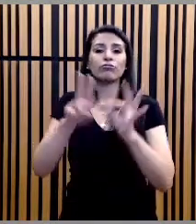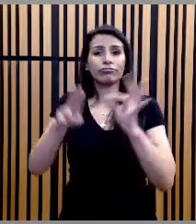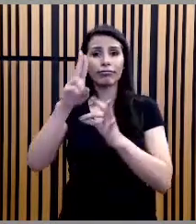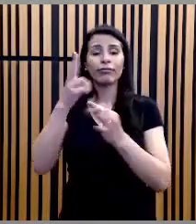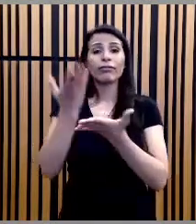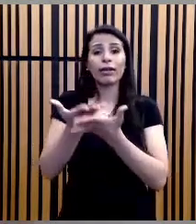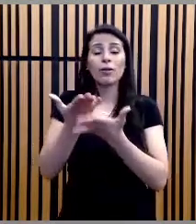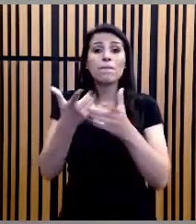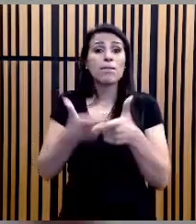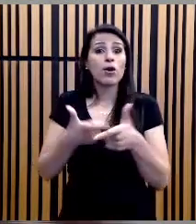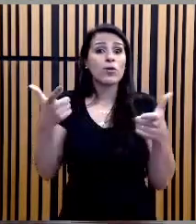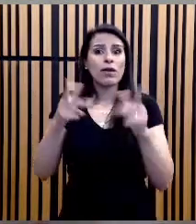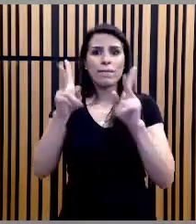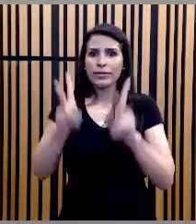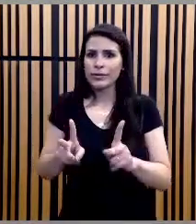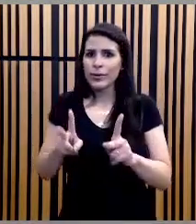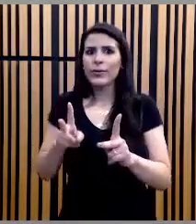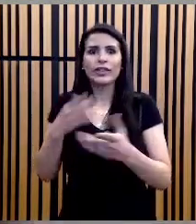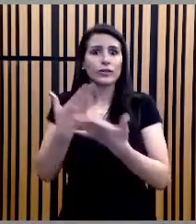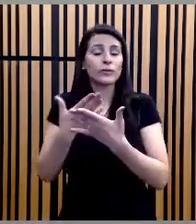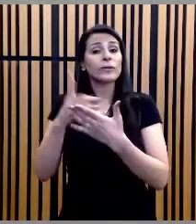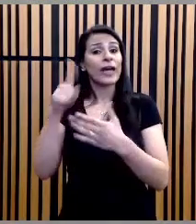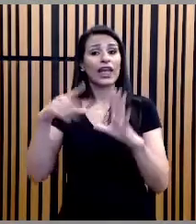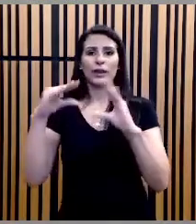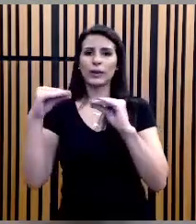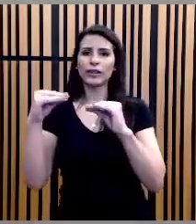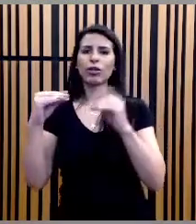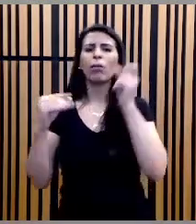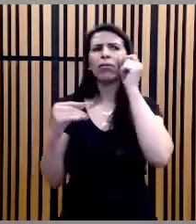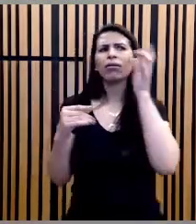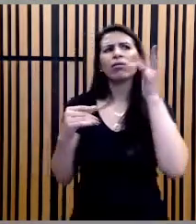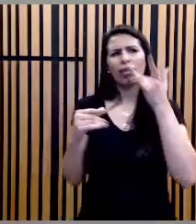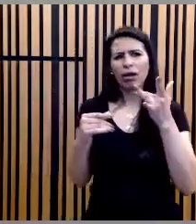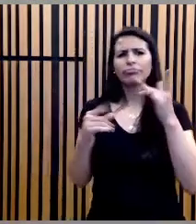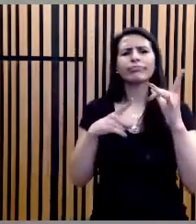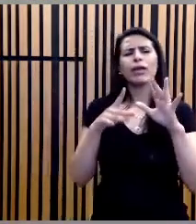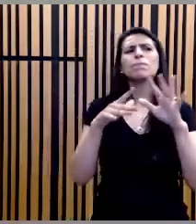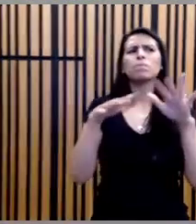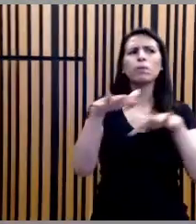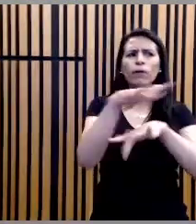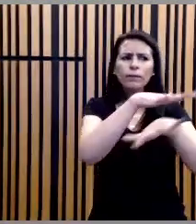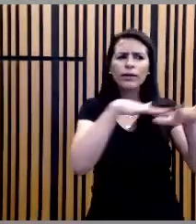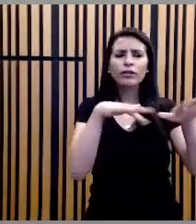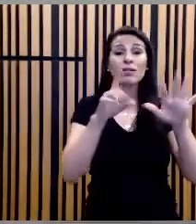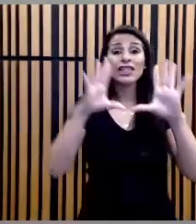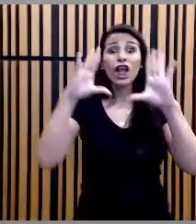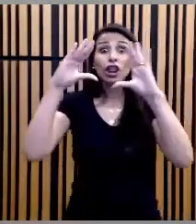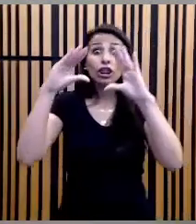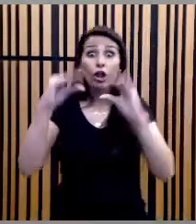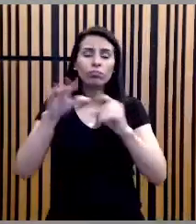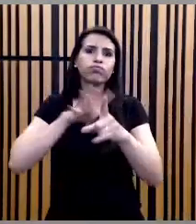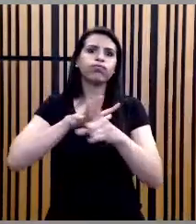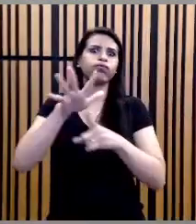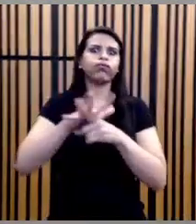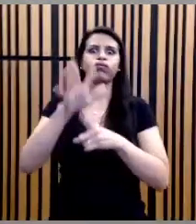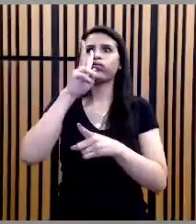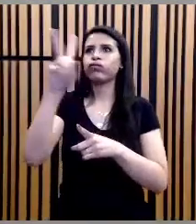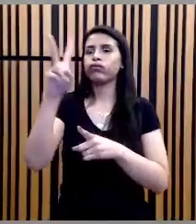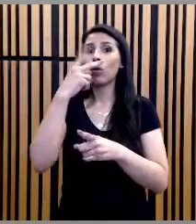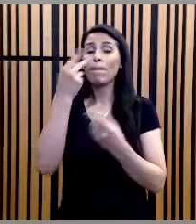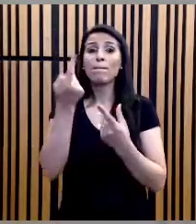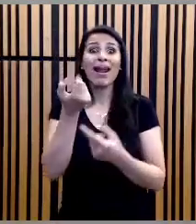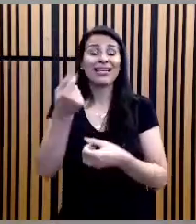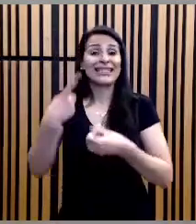noturno. Durante o dia tem movimento, mas não é metade do movimento que a gente tem à noite. À noite ele parece uma cidade, de tanta